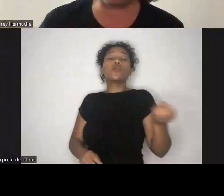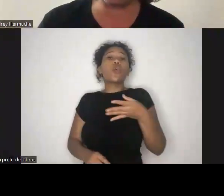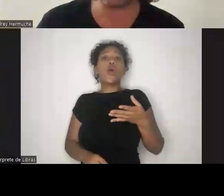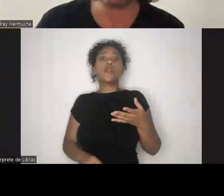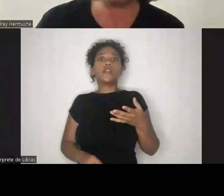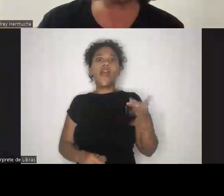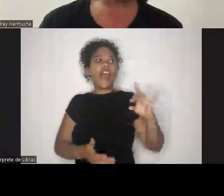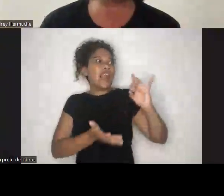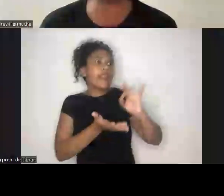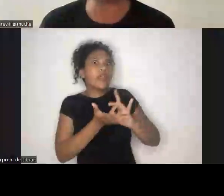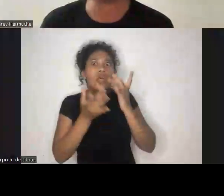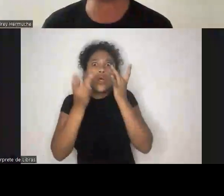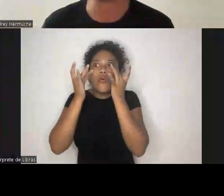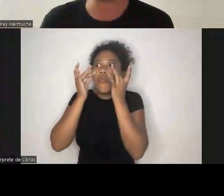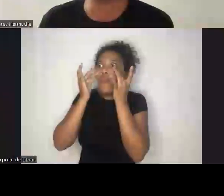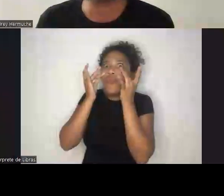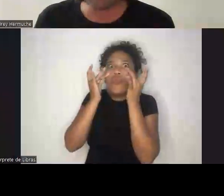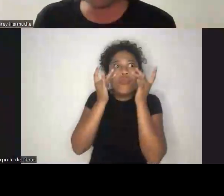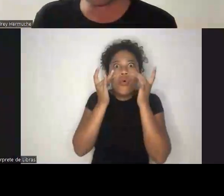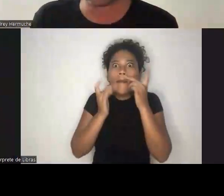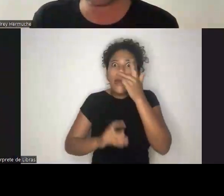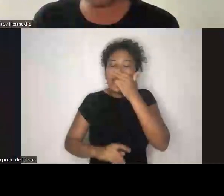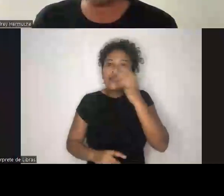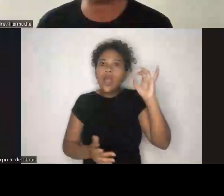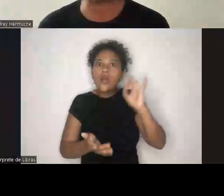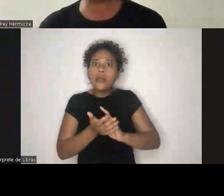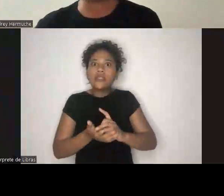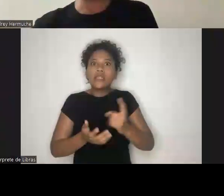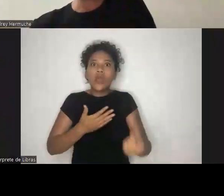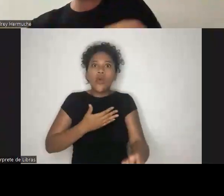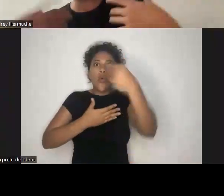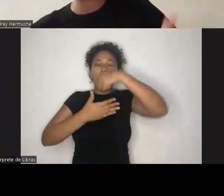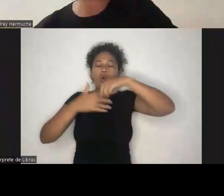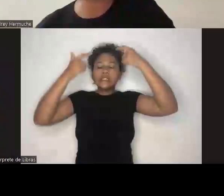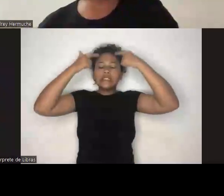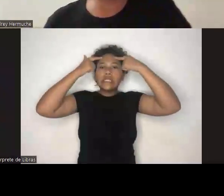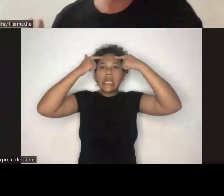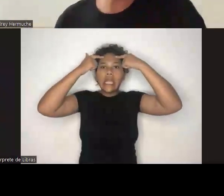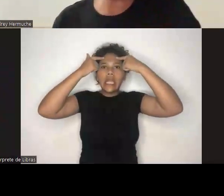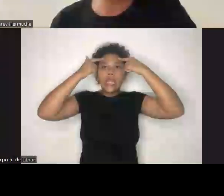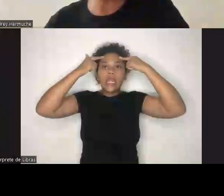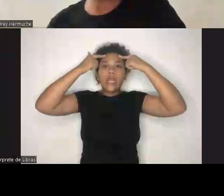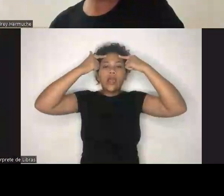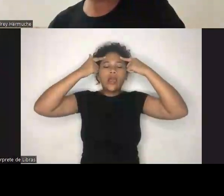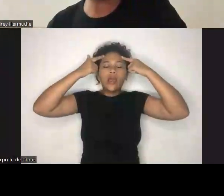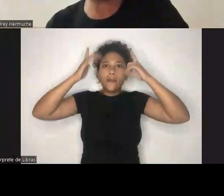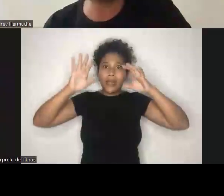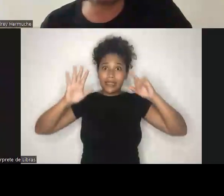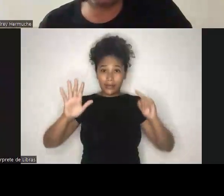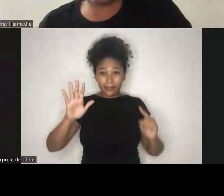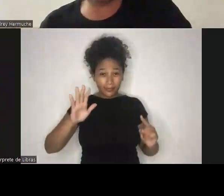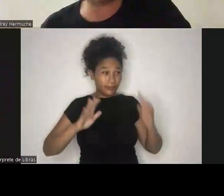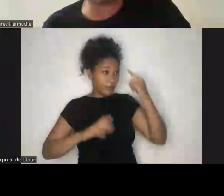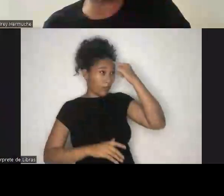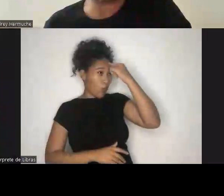para o cliente como se ele tivesse realmente entrando no inconsciente mas essa penetração no inconsciente esse